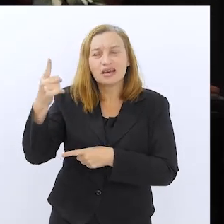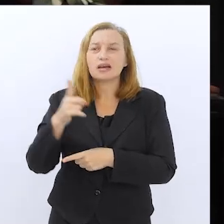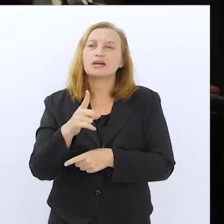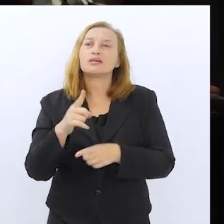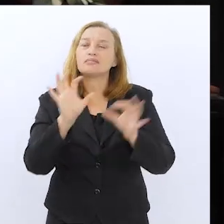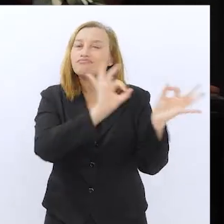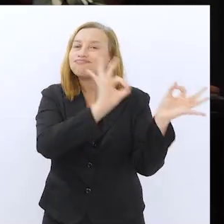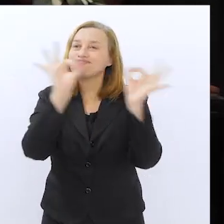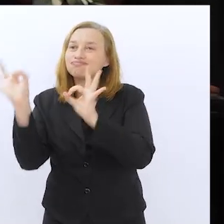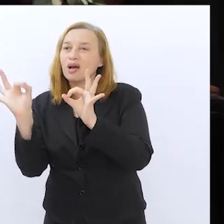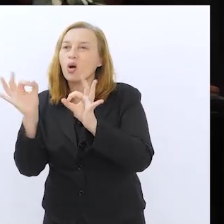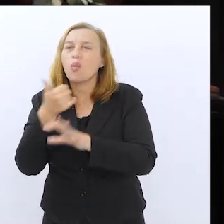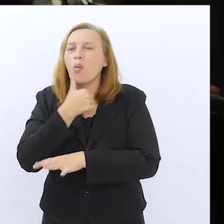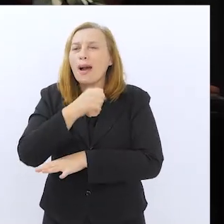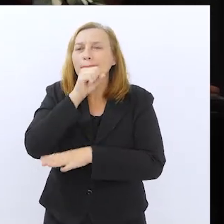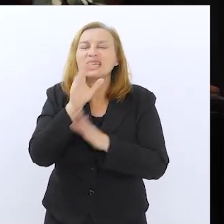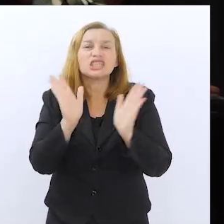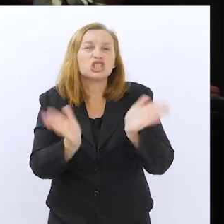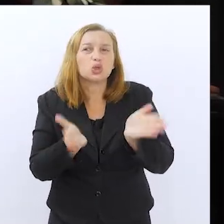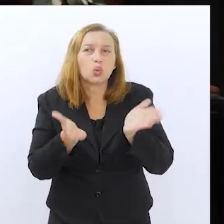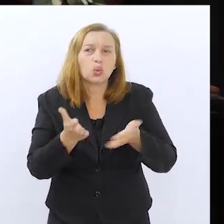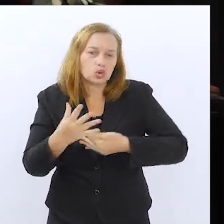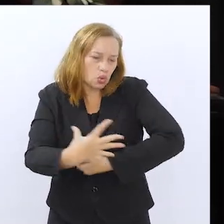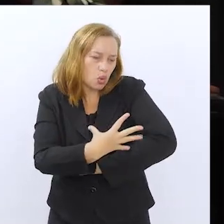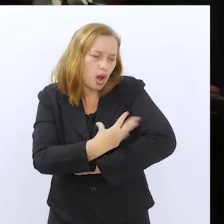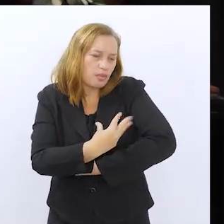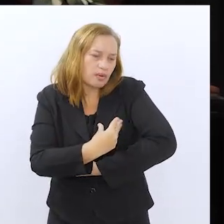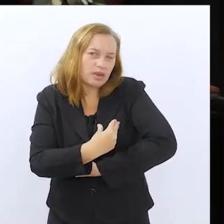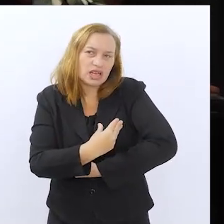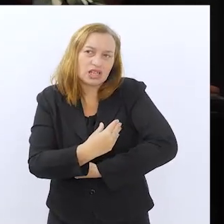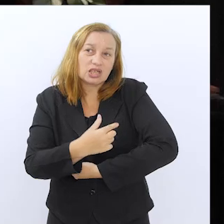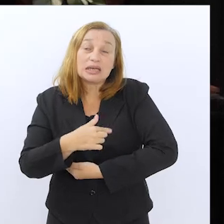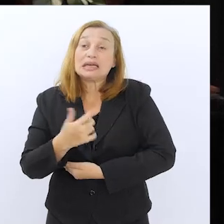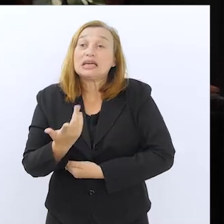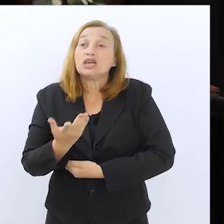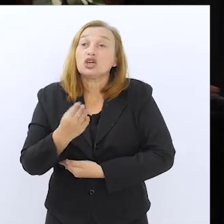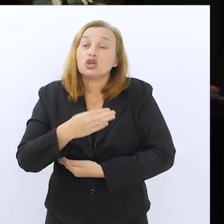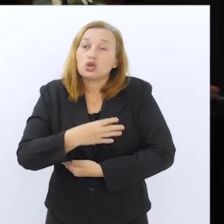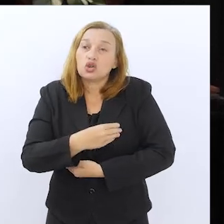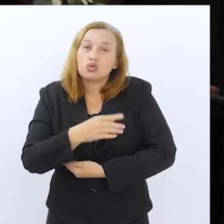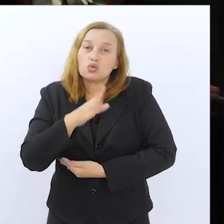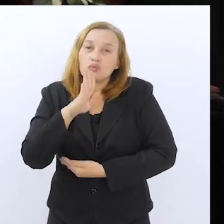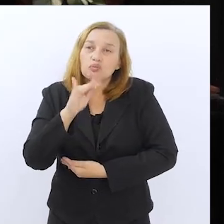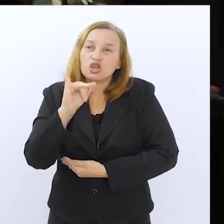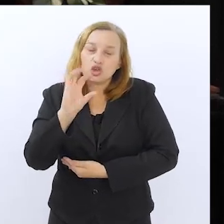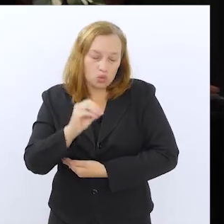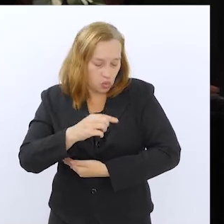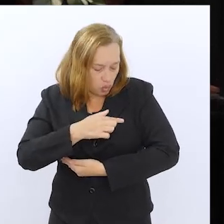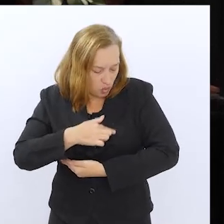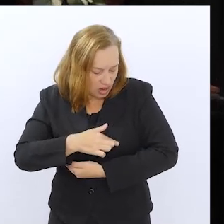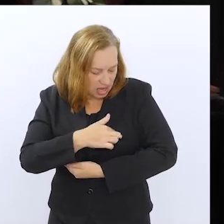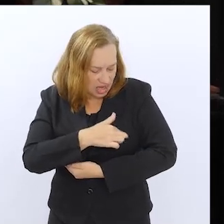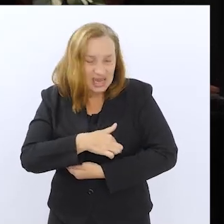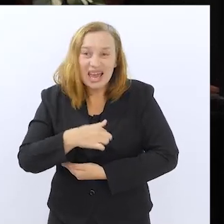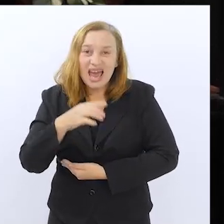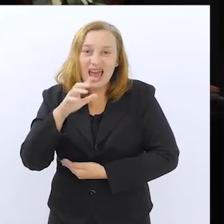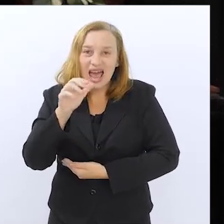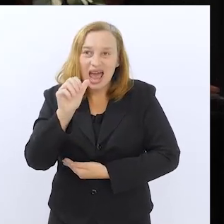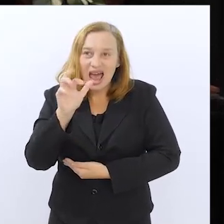ideia genérica para a nossa espectadora. Uma mãe que hoje esteja amamentando e o bico esteja, como a senhora disse, no